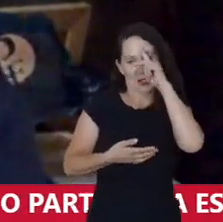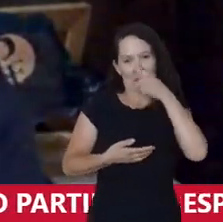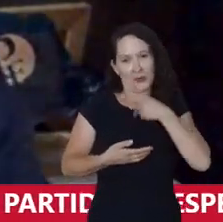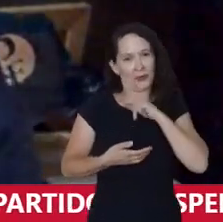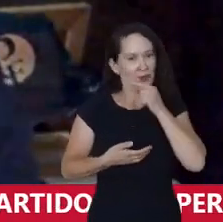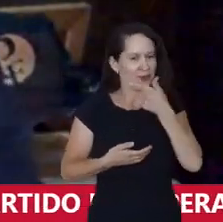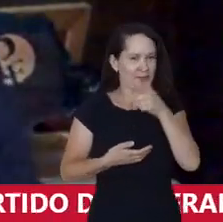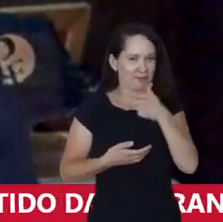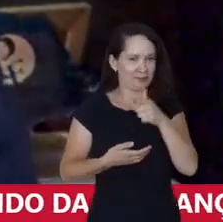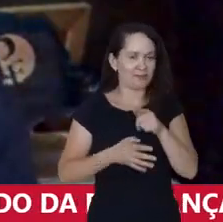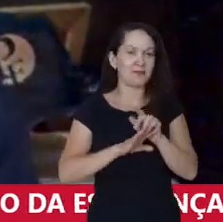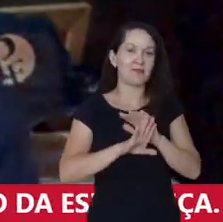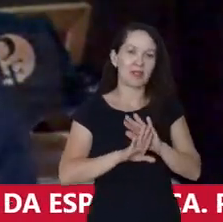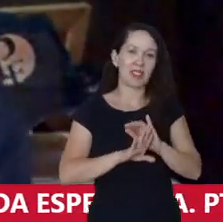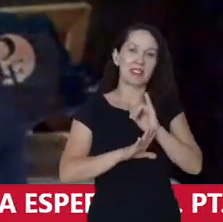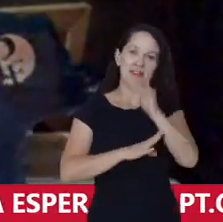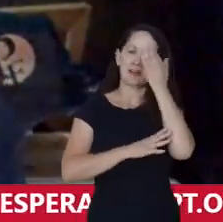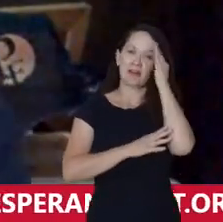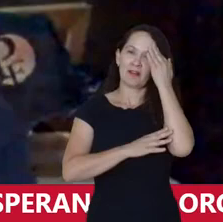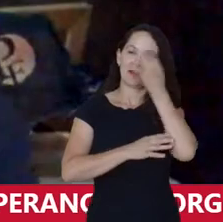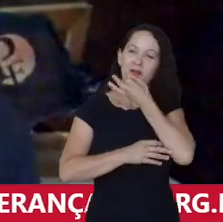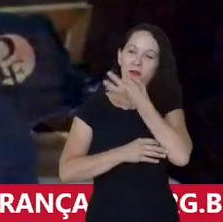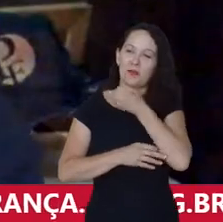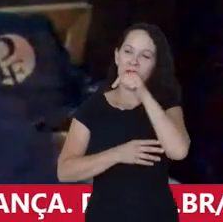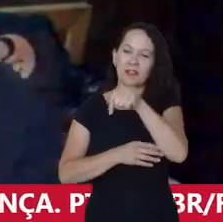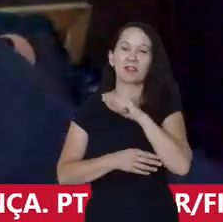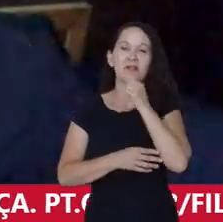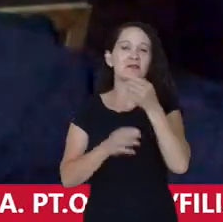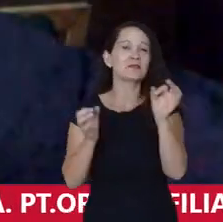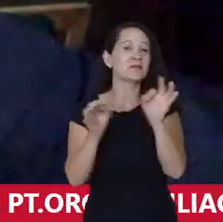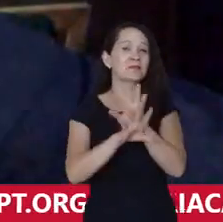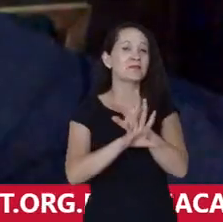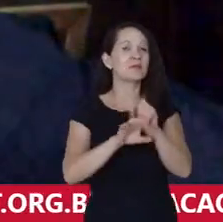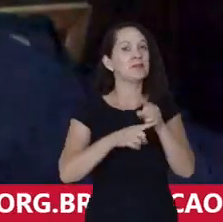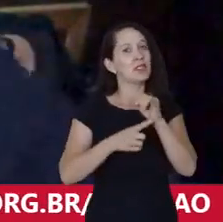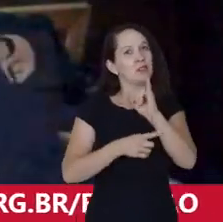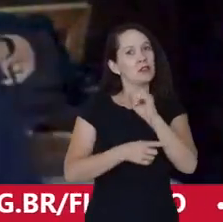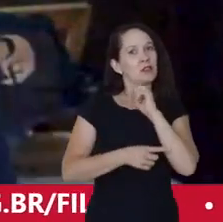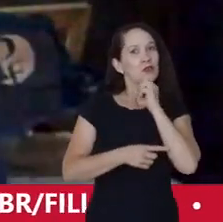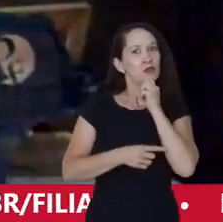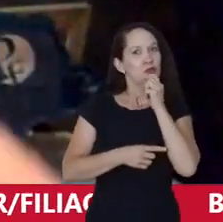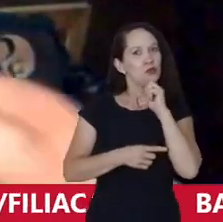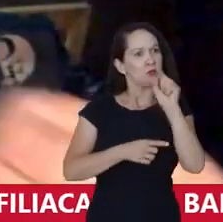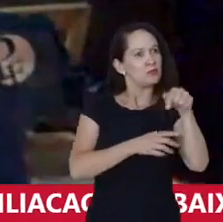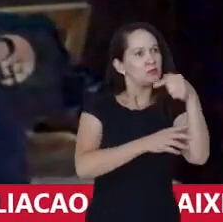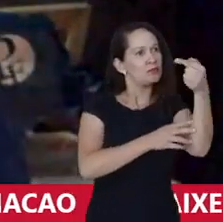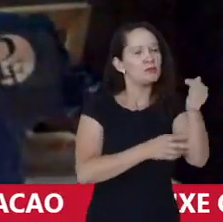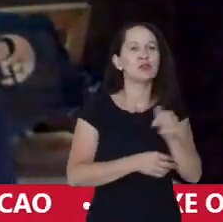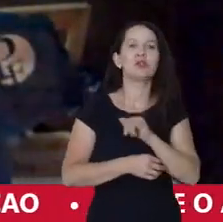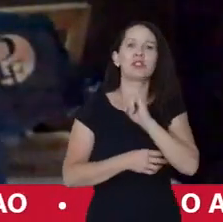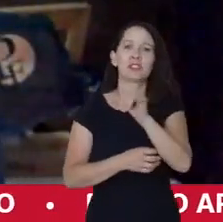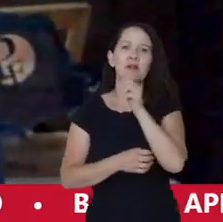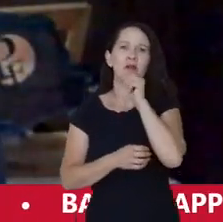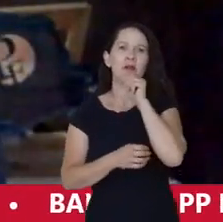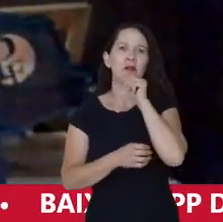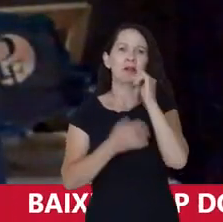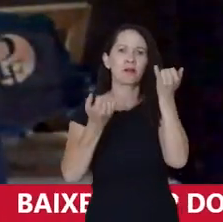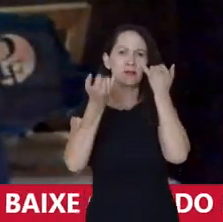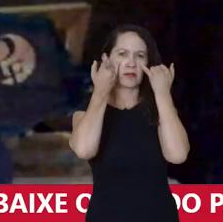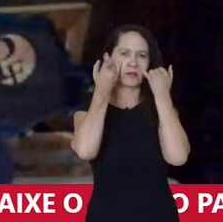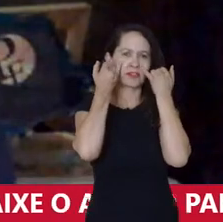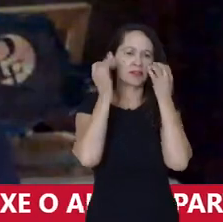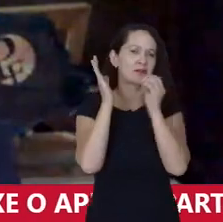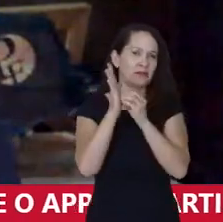dúvida, quem compreendeu os argumentos aqui não tem mais dúvida, mas para quem ainda tem dúvida para fora, ou para quem está sem todas essas